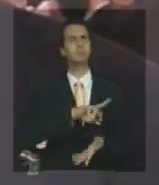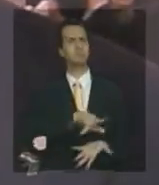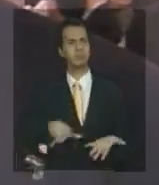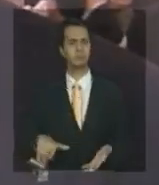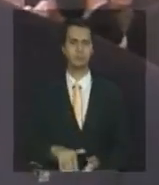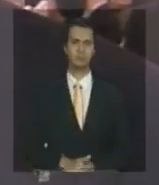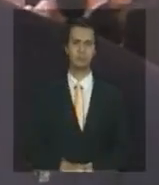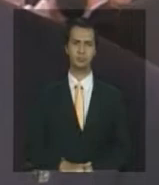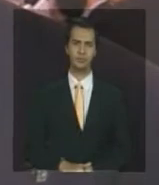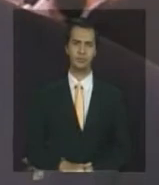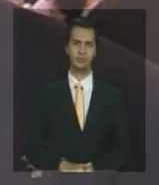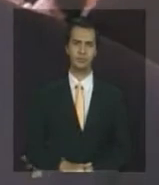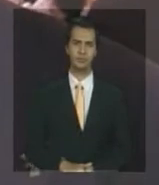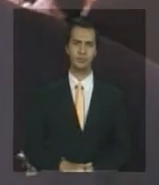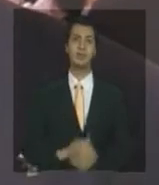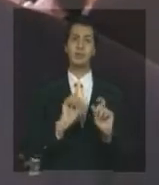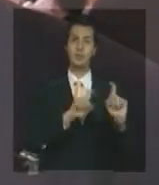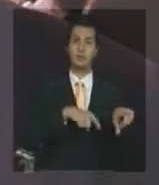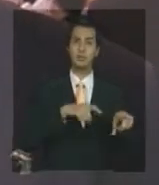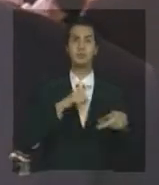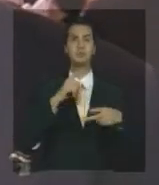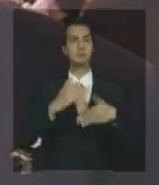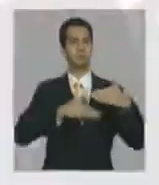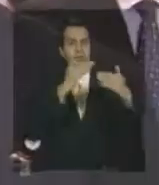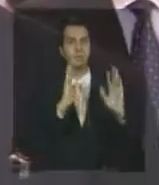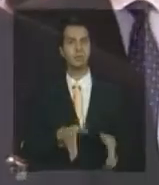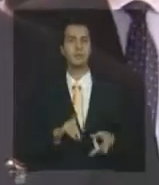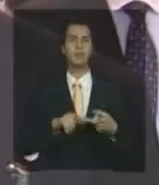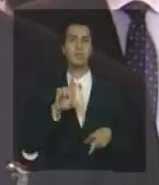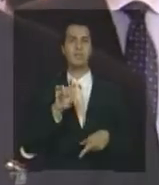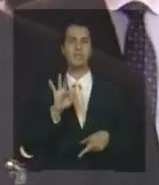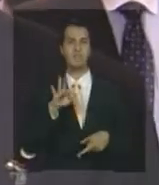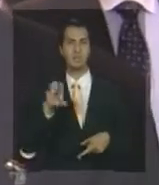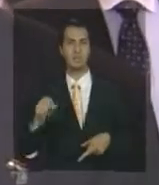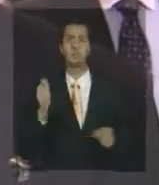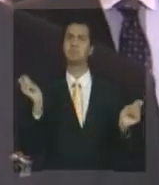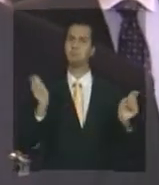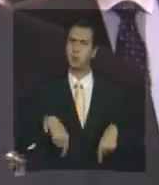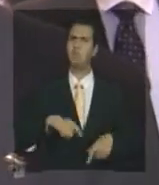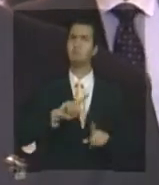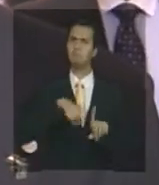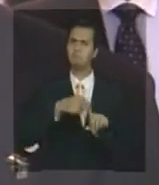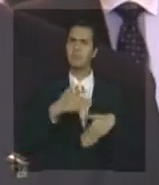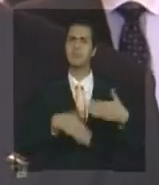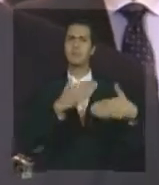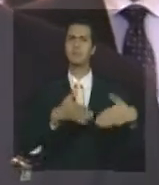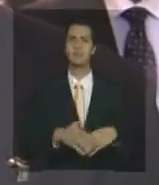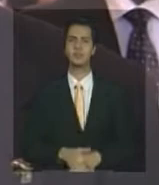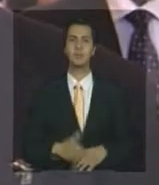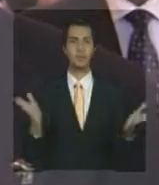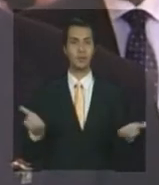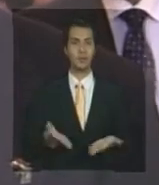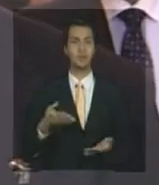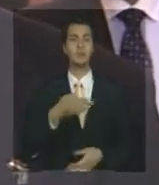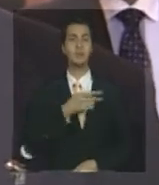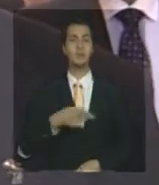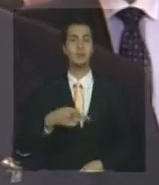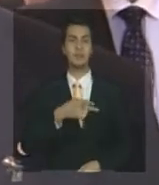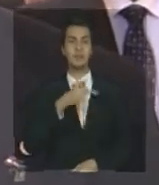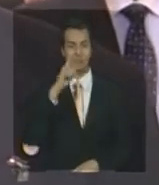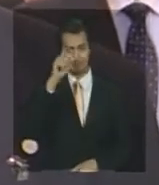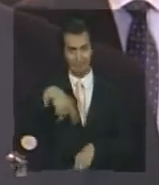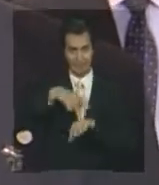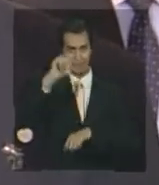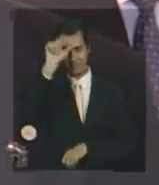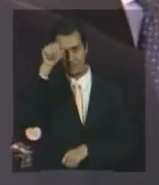parte de defesa tem crescido e pode crescer muito mais. A Índia abriu incentivos fiscais para trazer essa indústria do frio para cá. Então